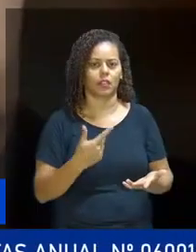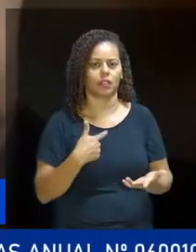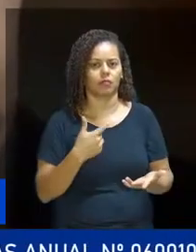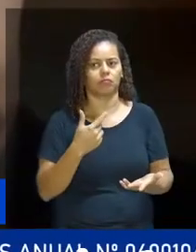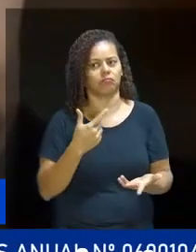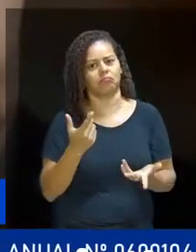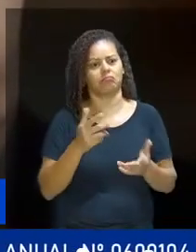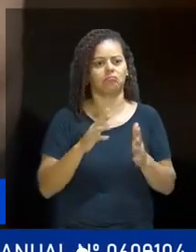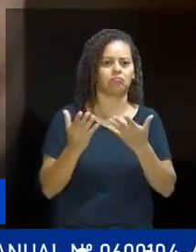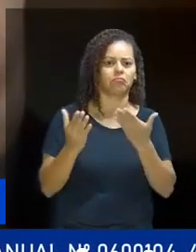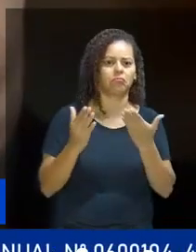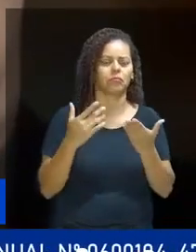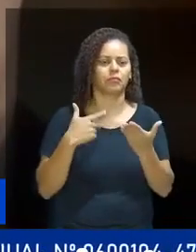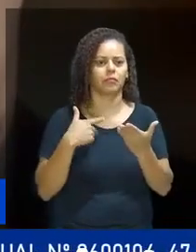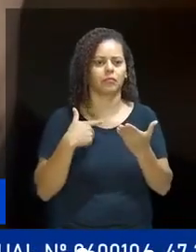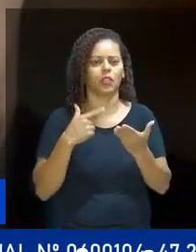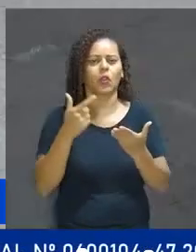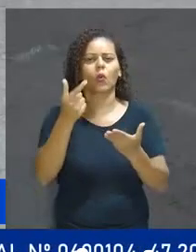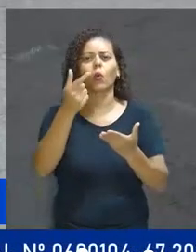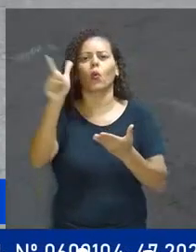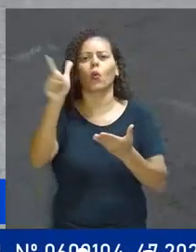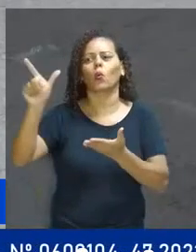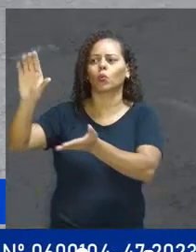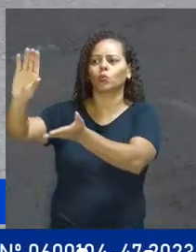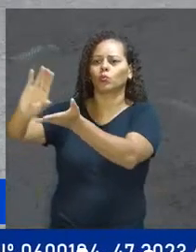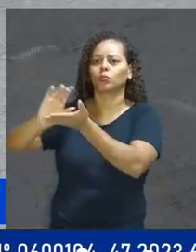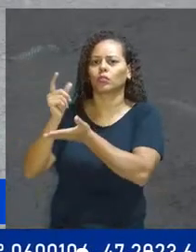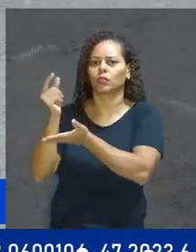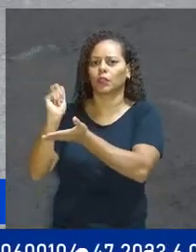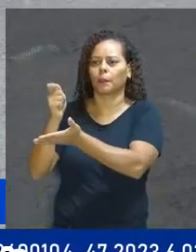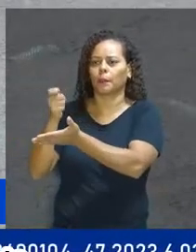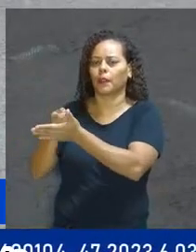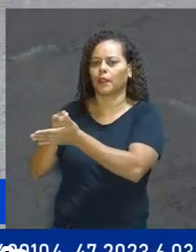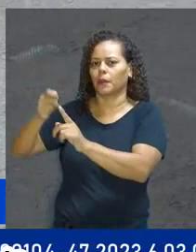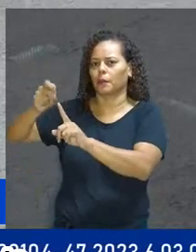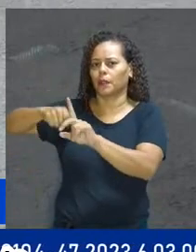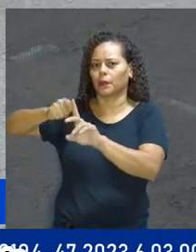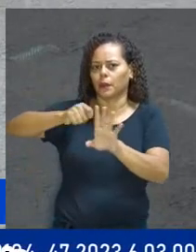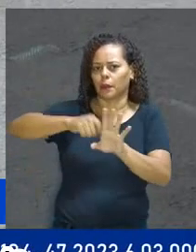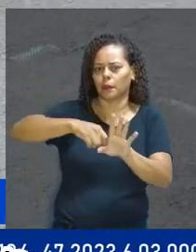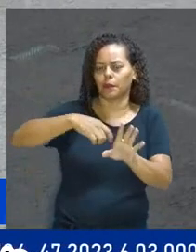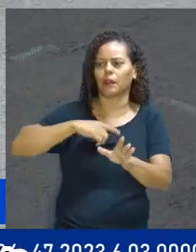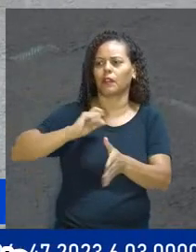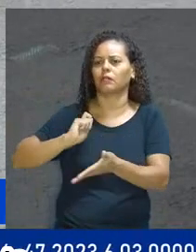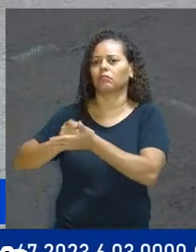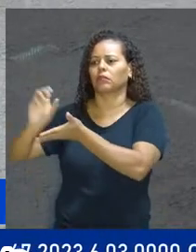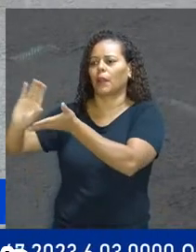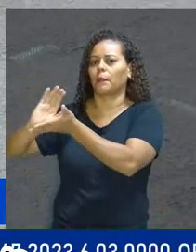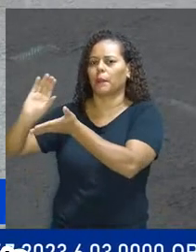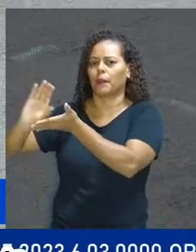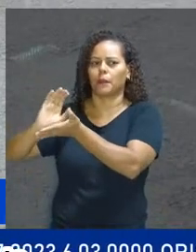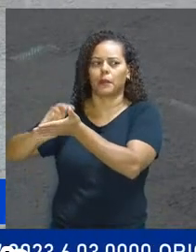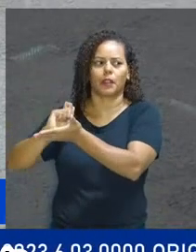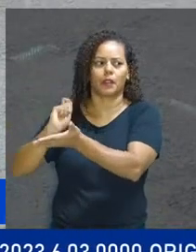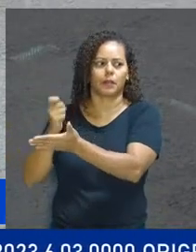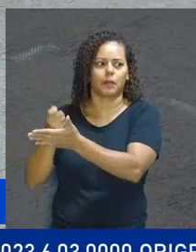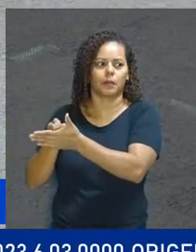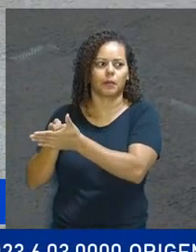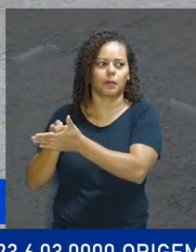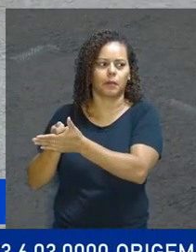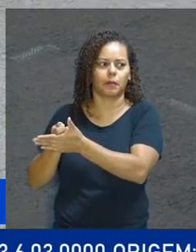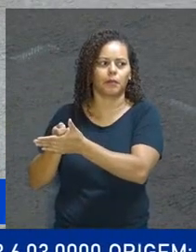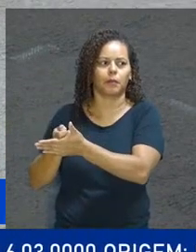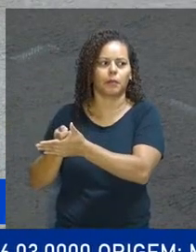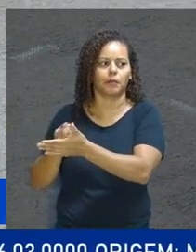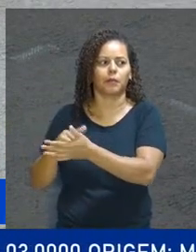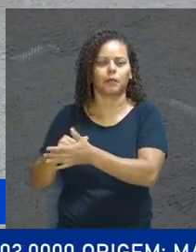entendi. O fundo partidário é aquela verba que vem para mensalmente o partido gerir as suas obrigações, né? Entendi. Não,